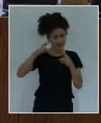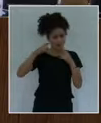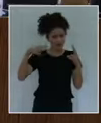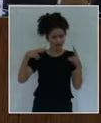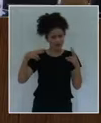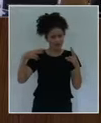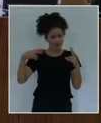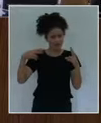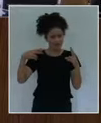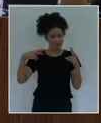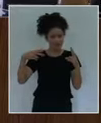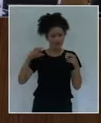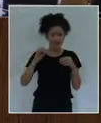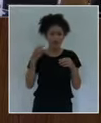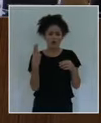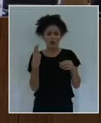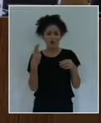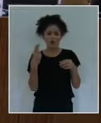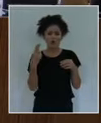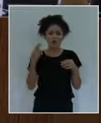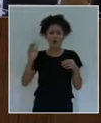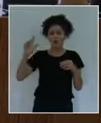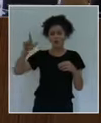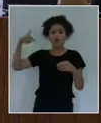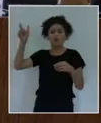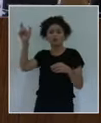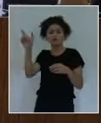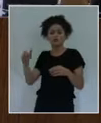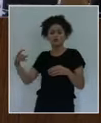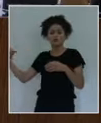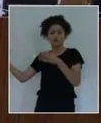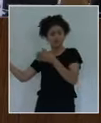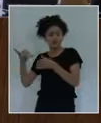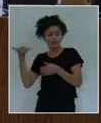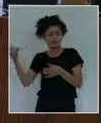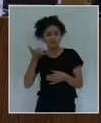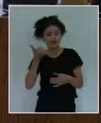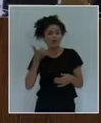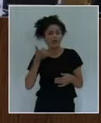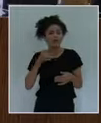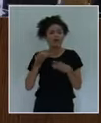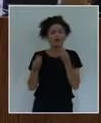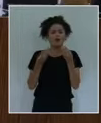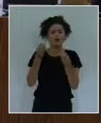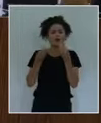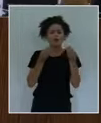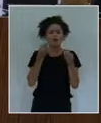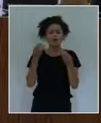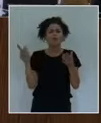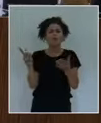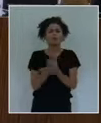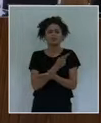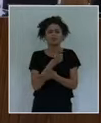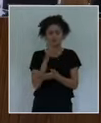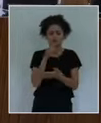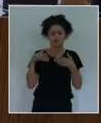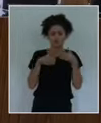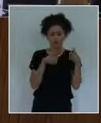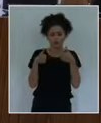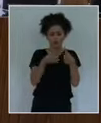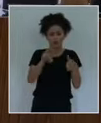aqui mesmo, ou vem essas informações de fora para vocês? Como é que funciona o monitoramento do Rio Piranga? Do Rio